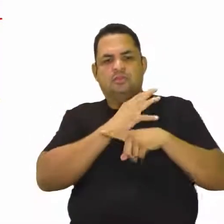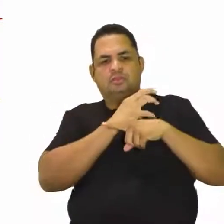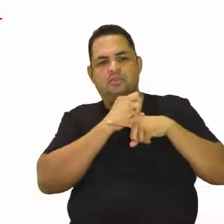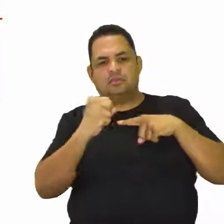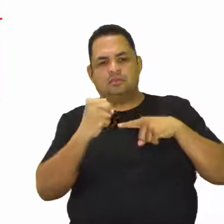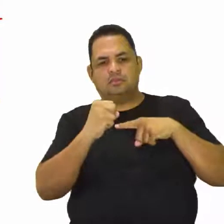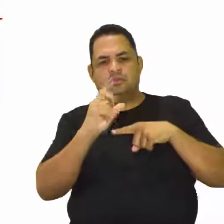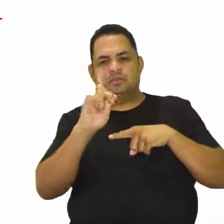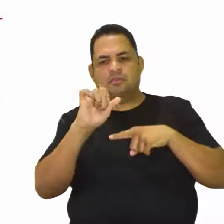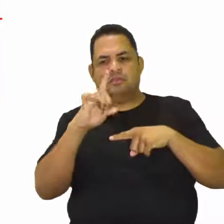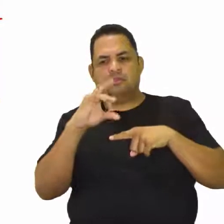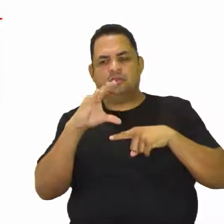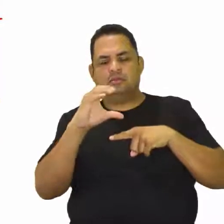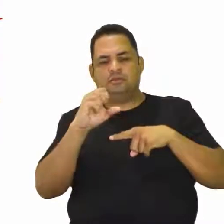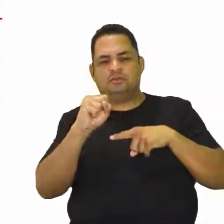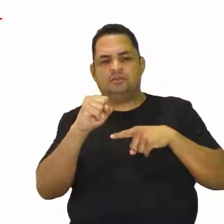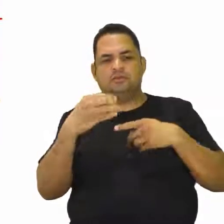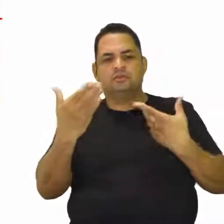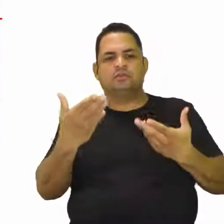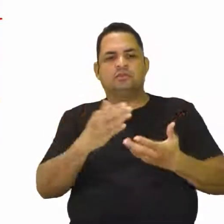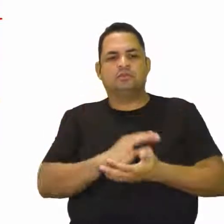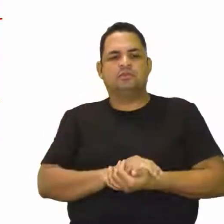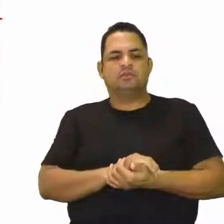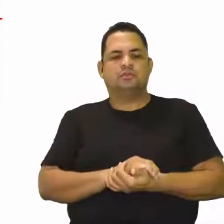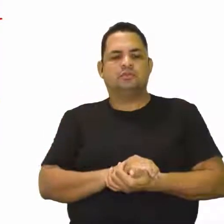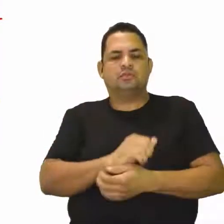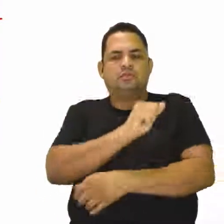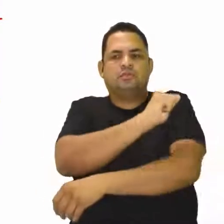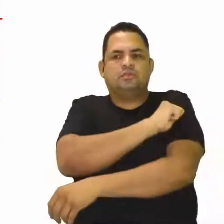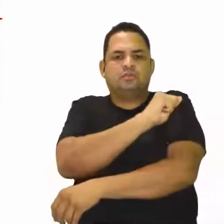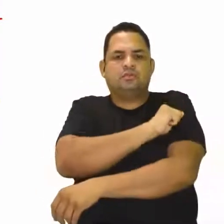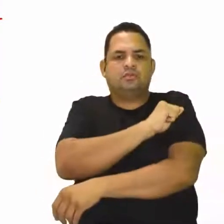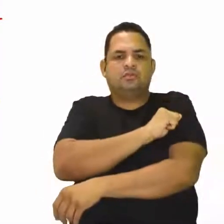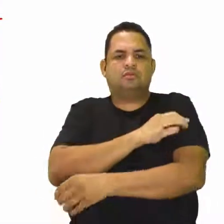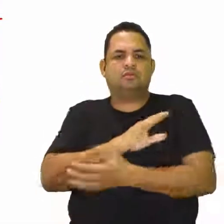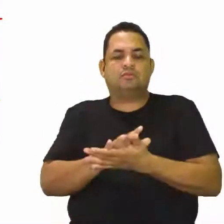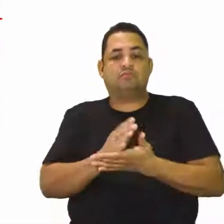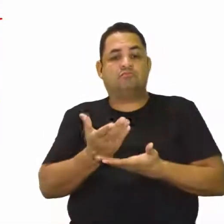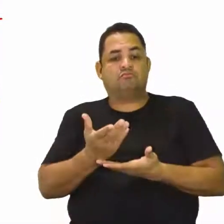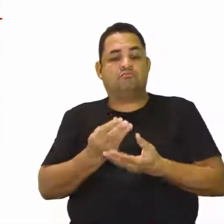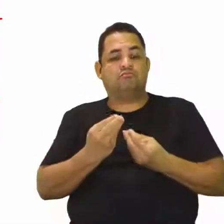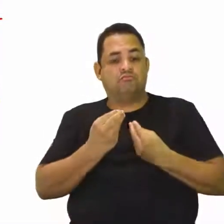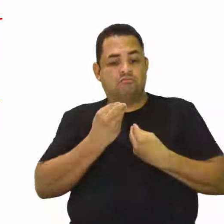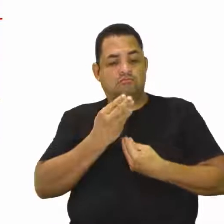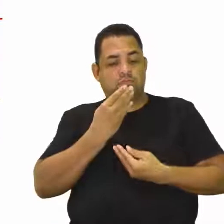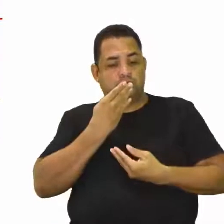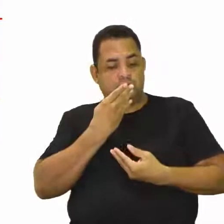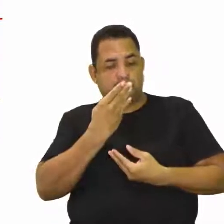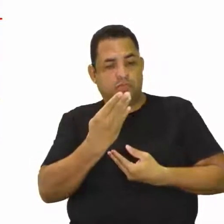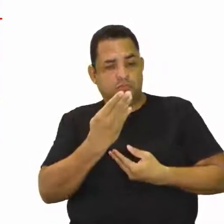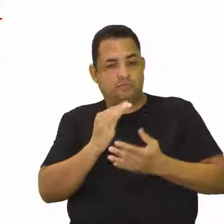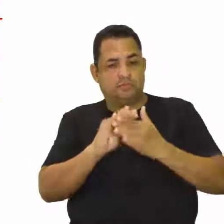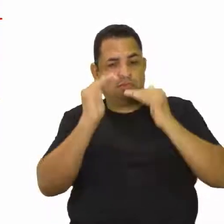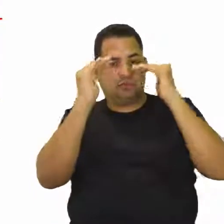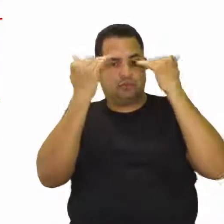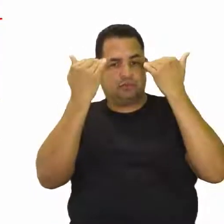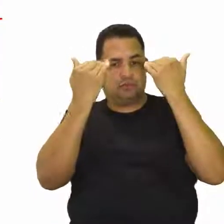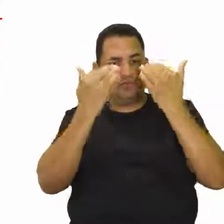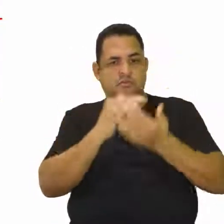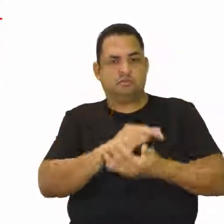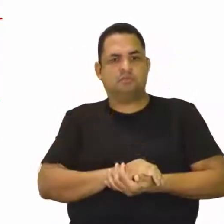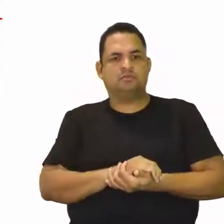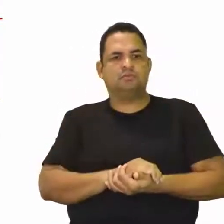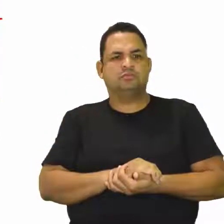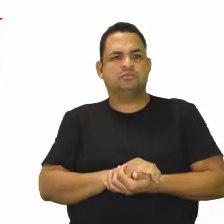dos aliados. Então, aluno, o que eu vou pedir que tu fique bem ligado é aqui,